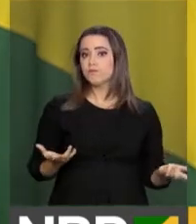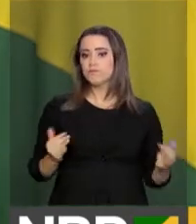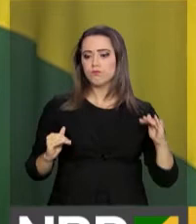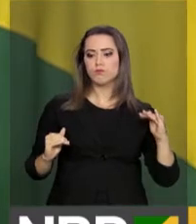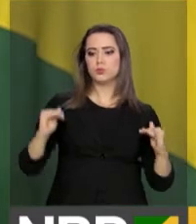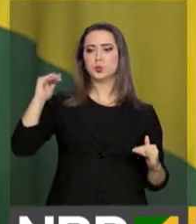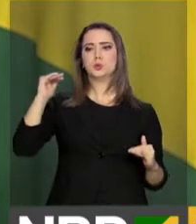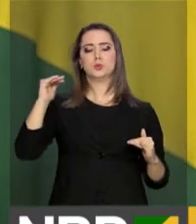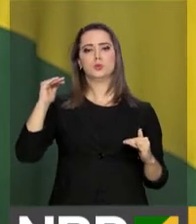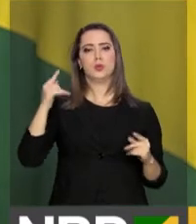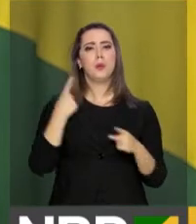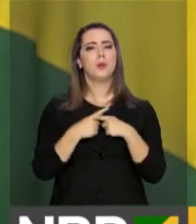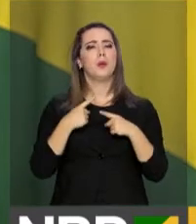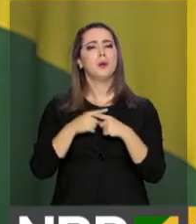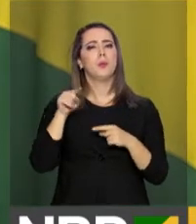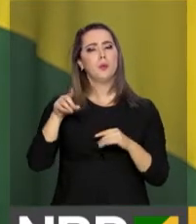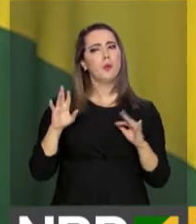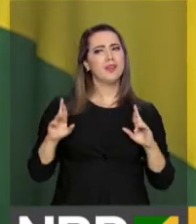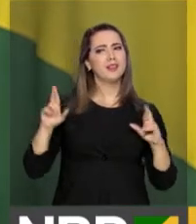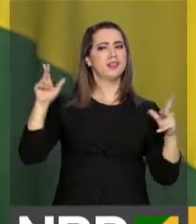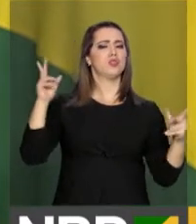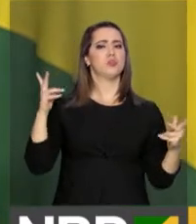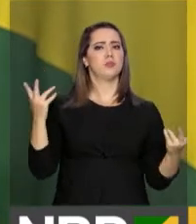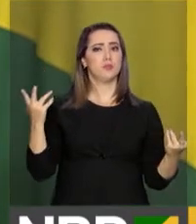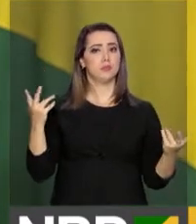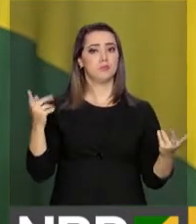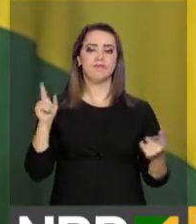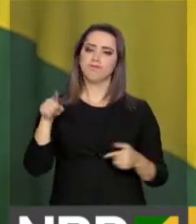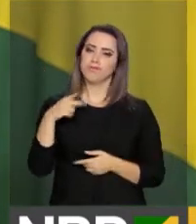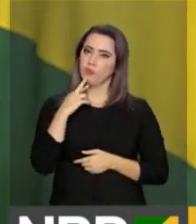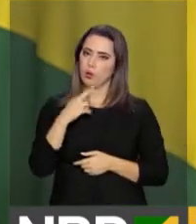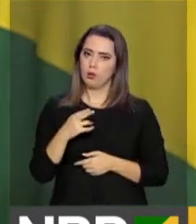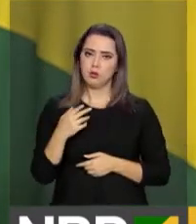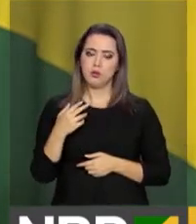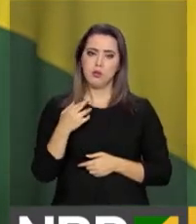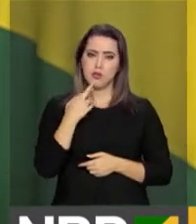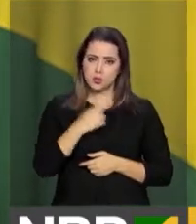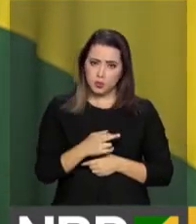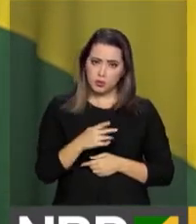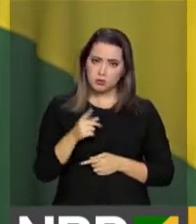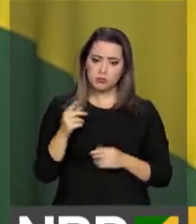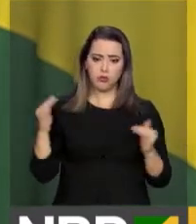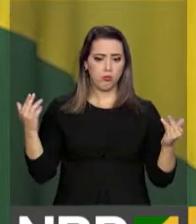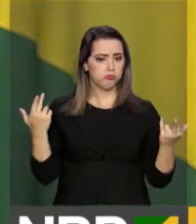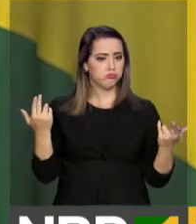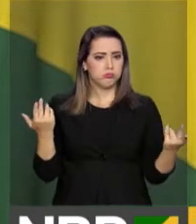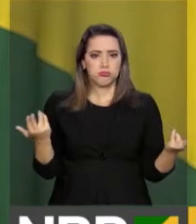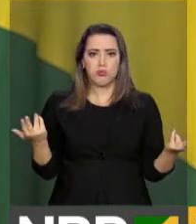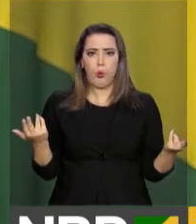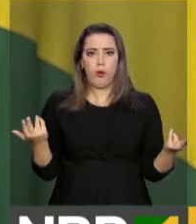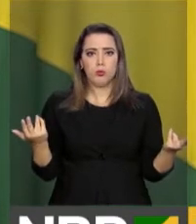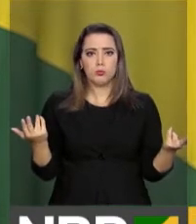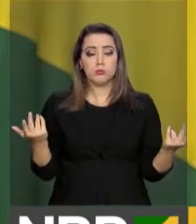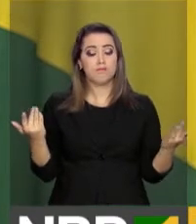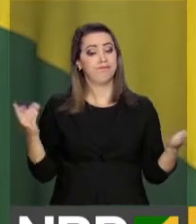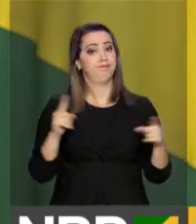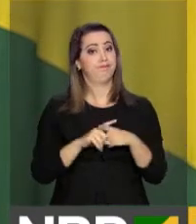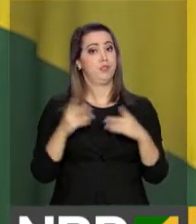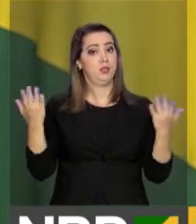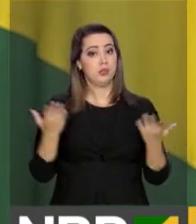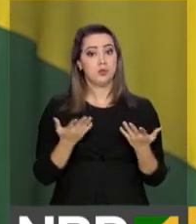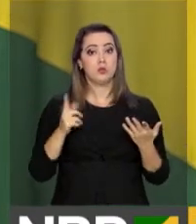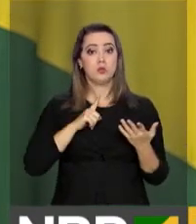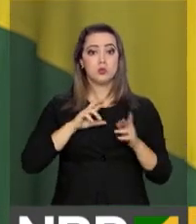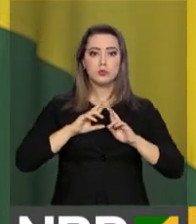há alguma razão para essa discriminação ea resposta é não contudo no sistema atual há